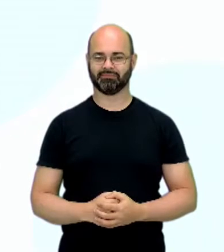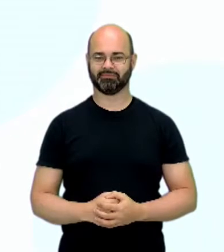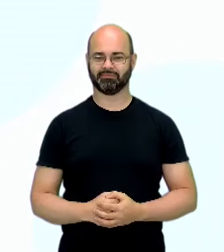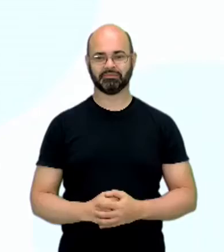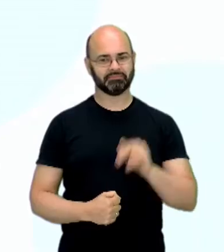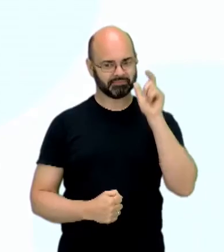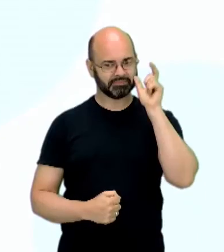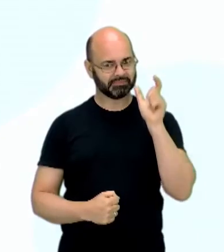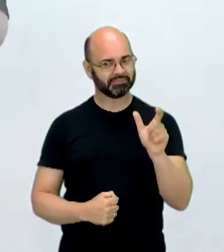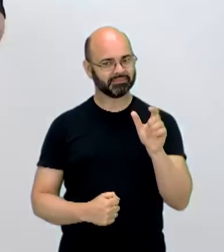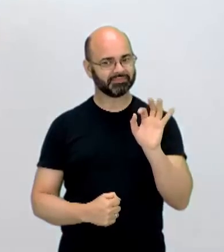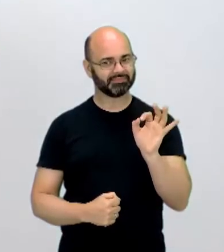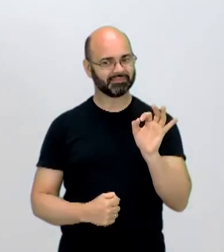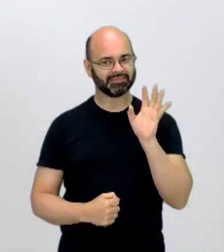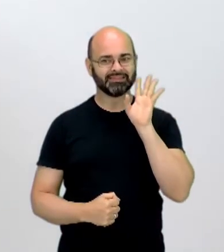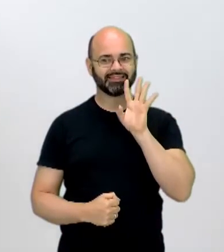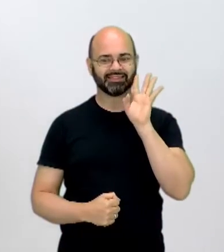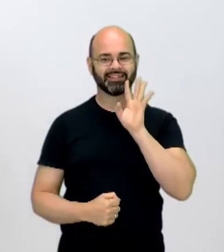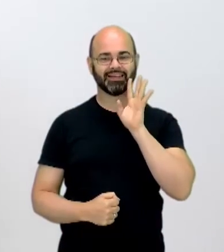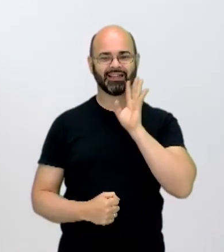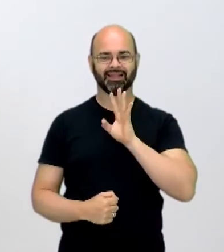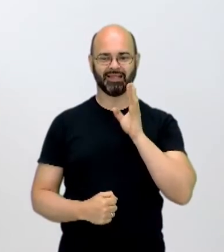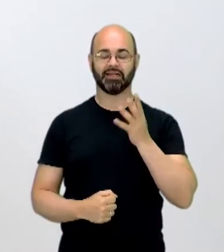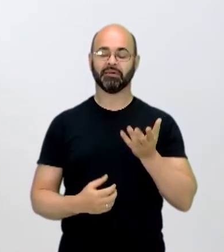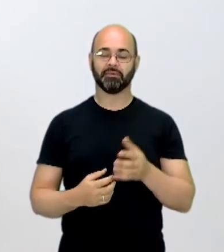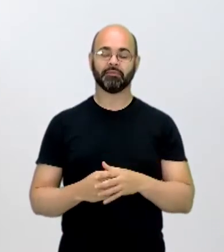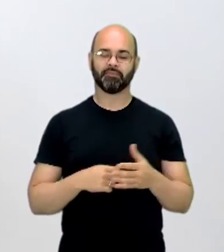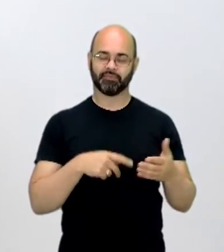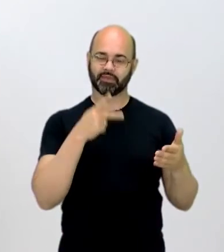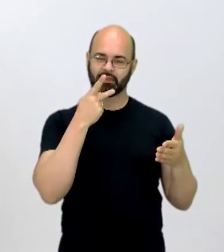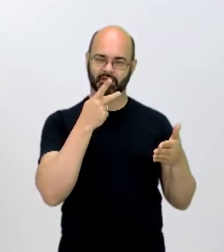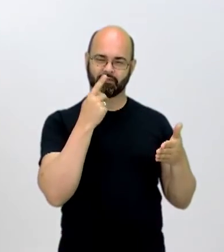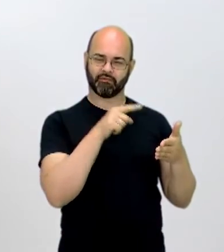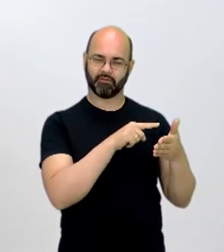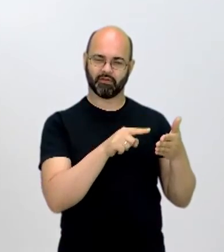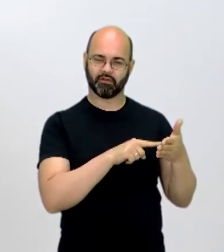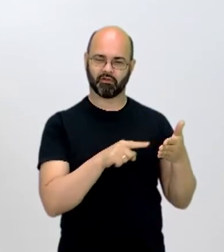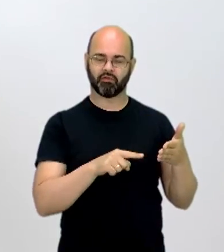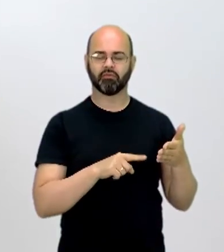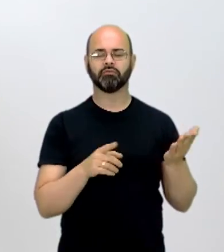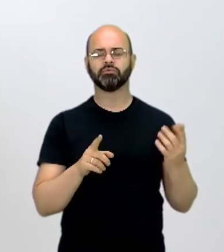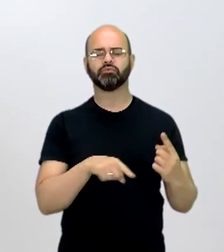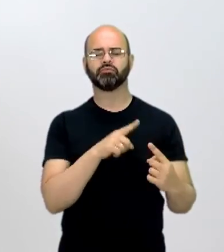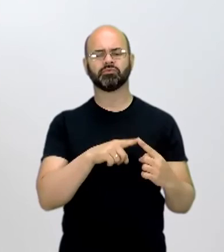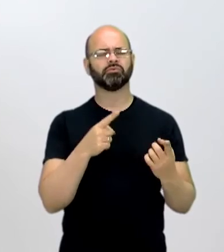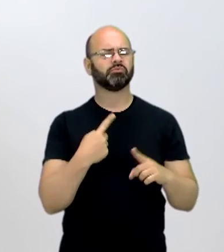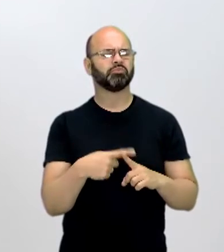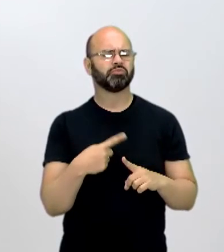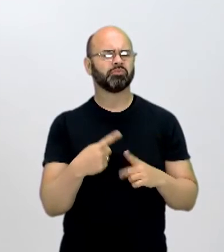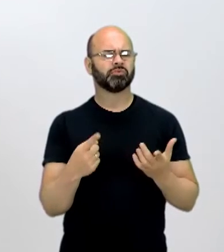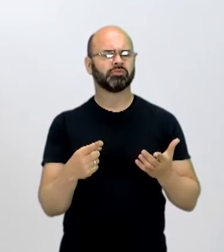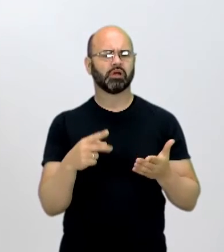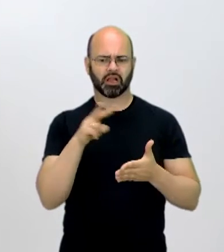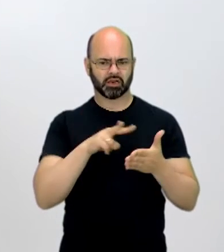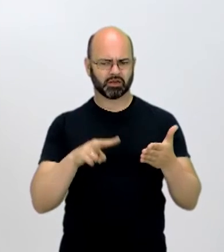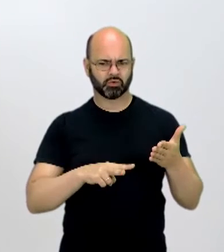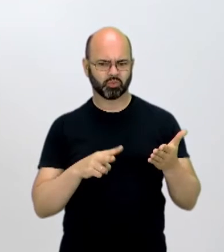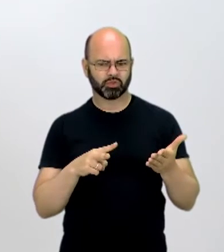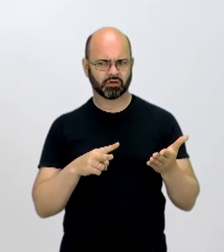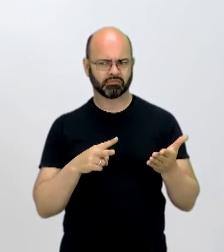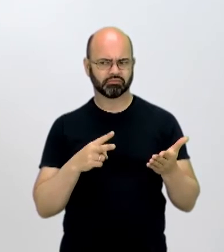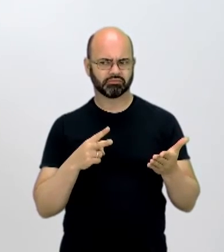só que legal. Então, ela fala aqui e ela dá motivos, né? Ela dá aí razões por que a leitura é interessante.